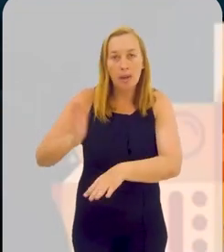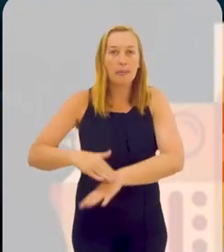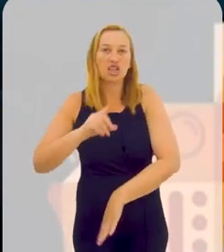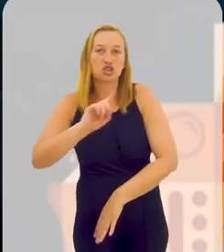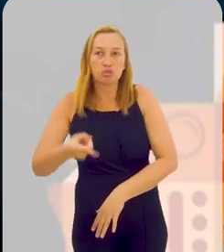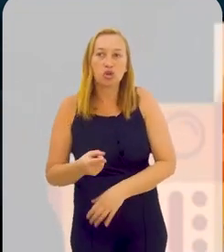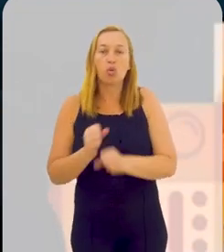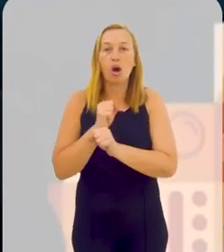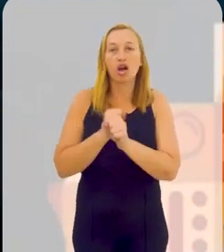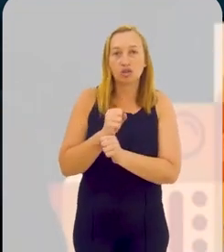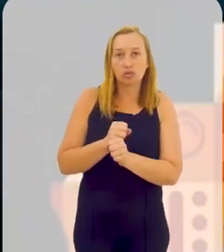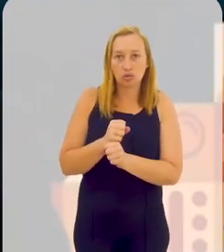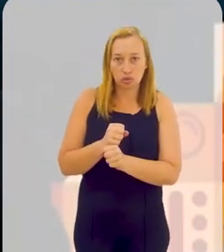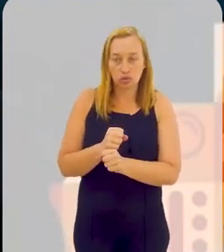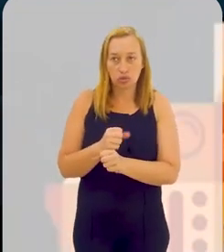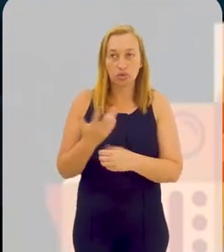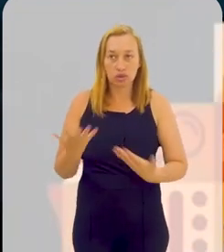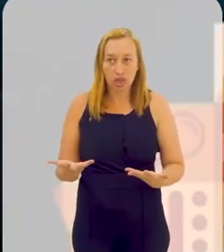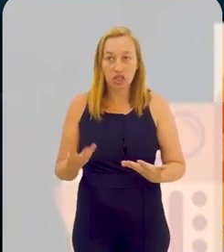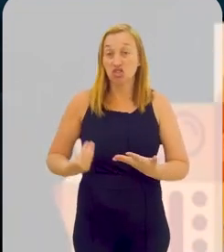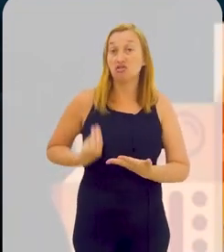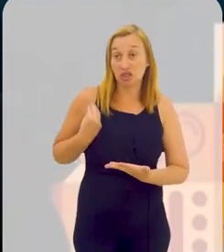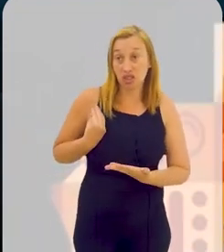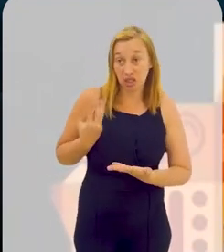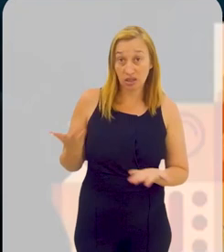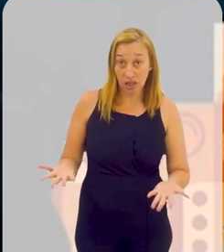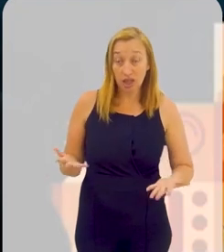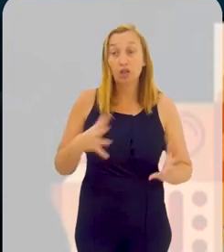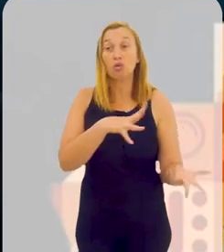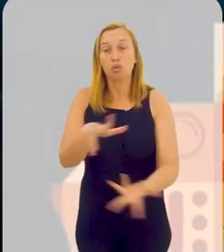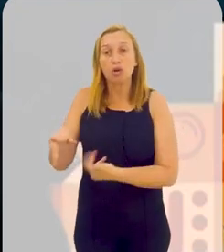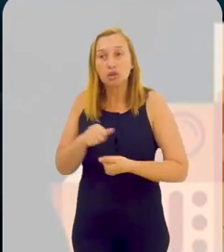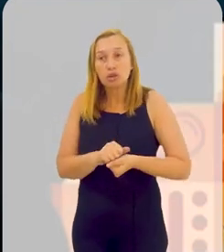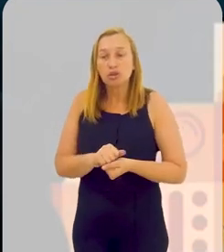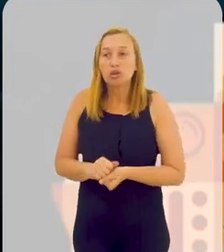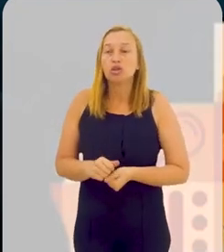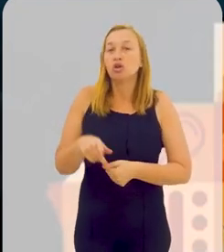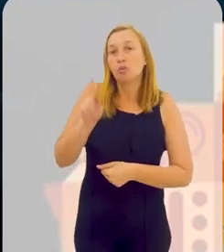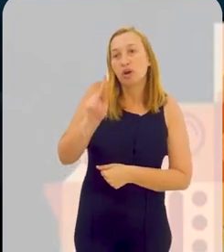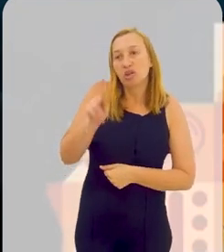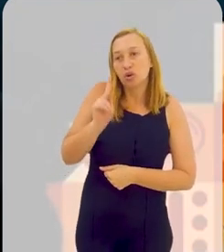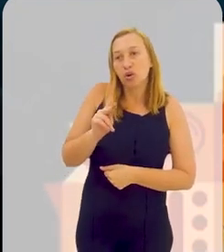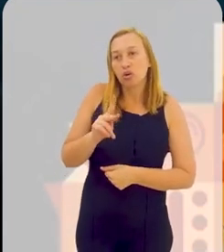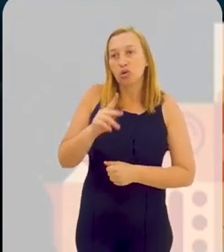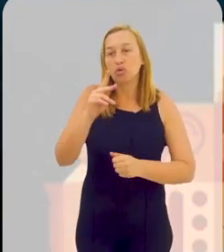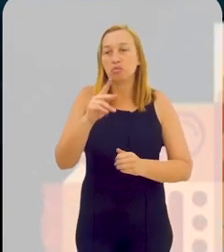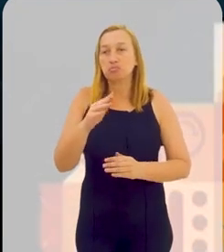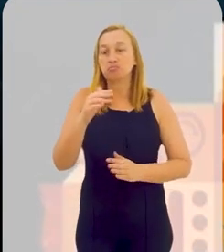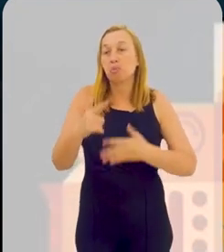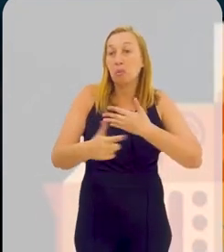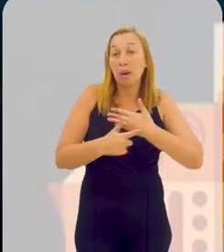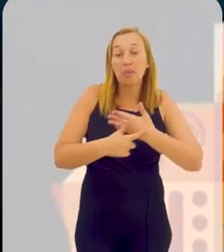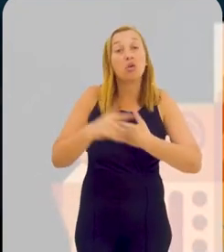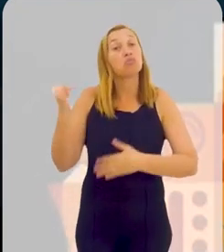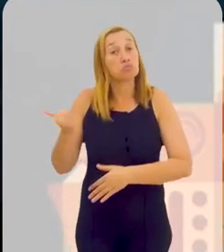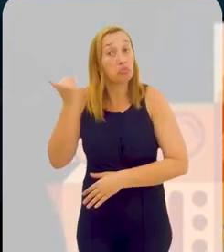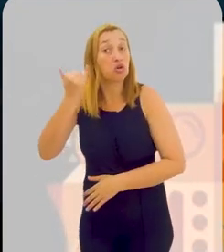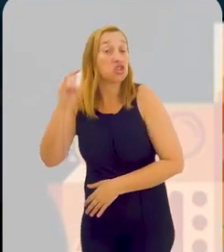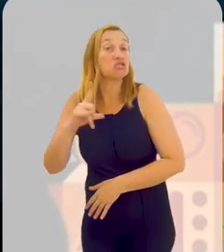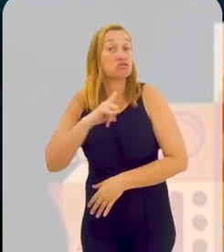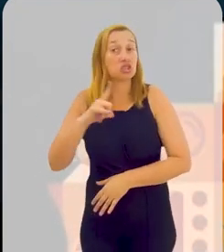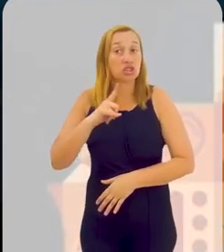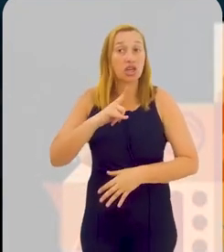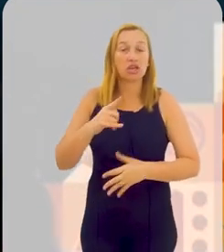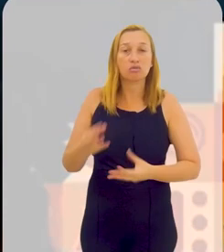desses mais de 1.000 anos de civilização, né? Vamos dizer assim, civilizada no mundo, e o petróleo cumpriu um papel